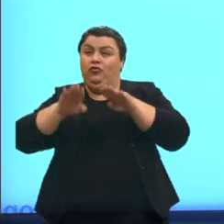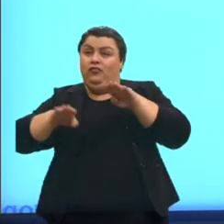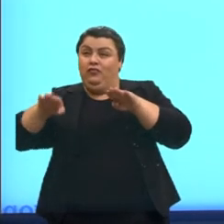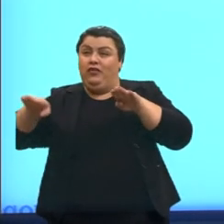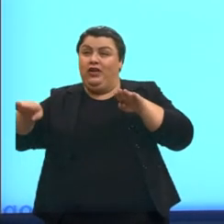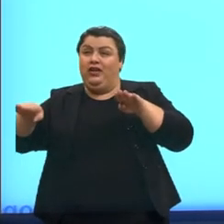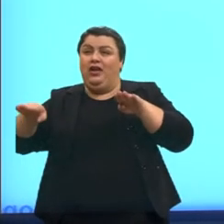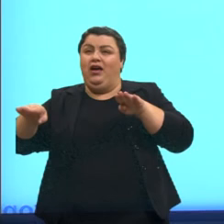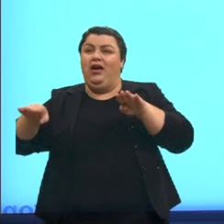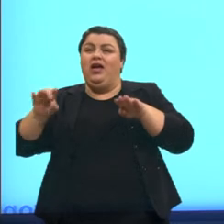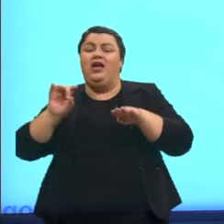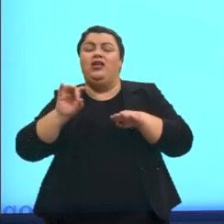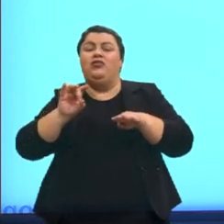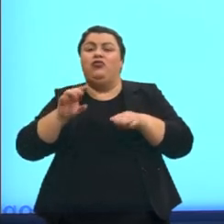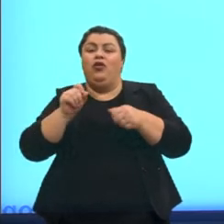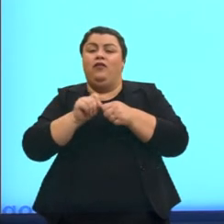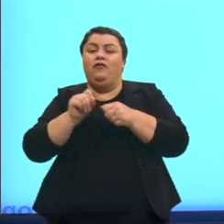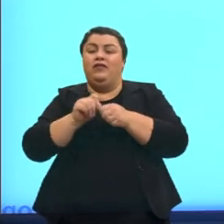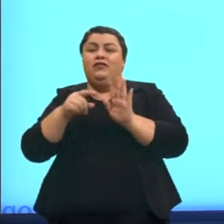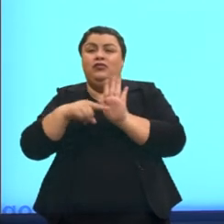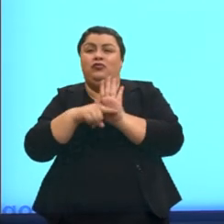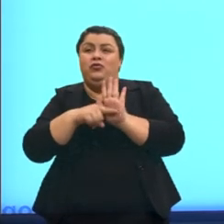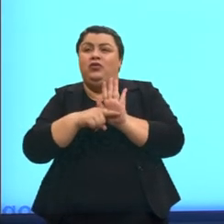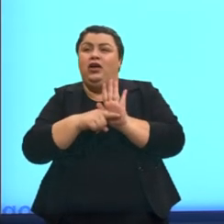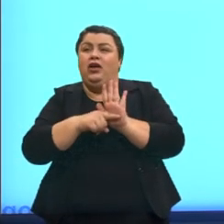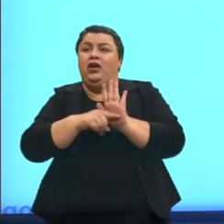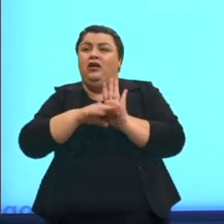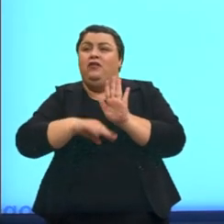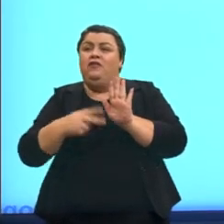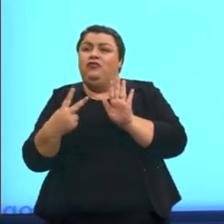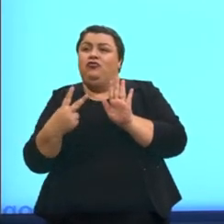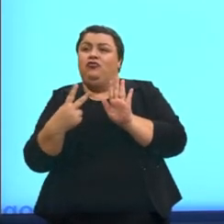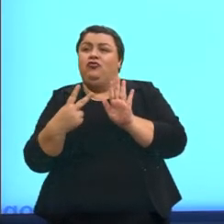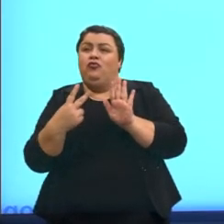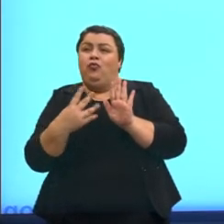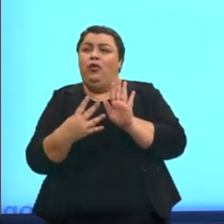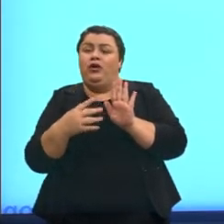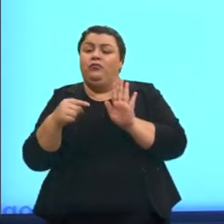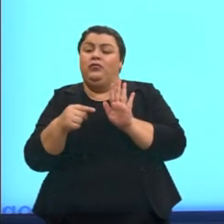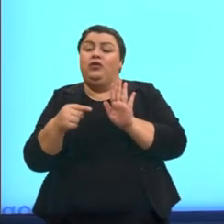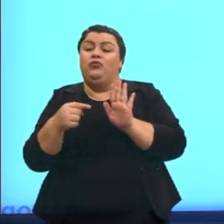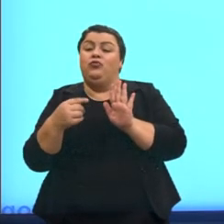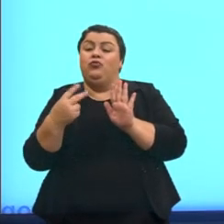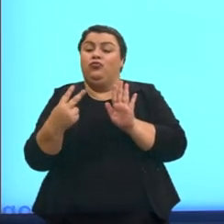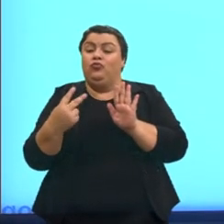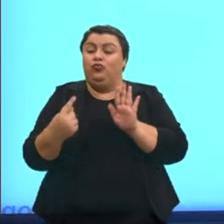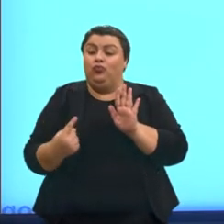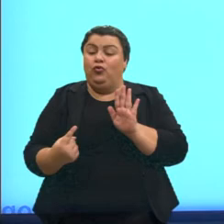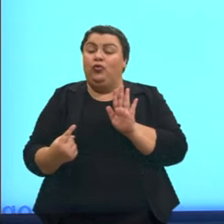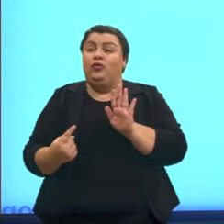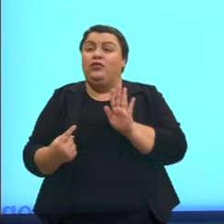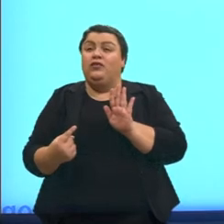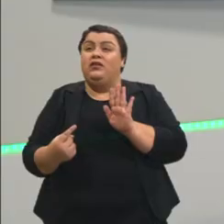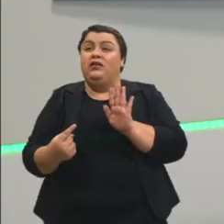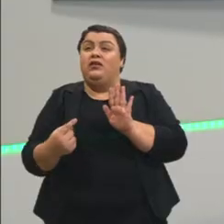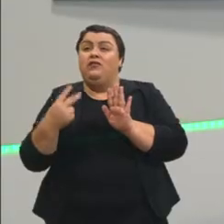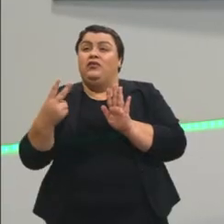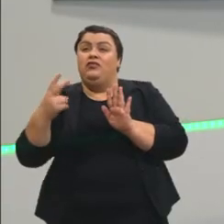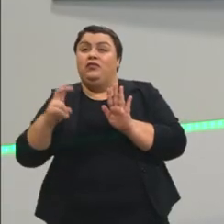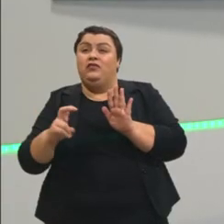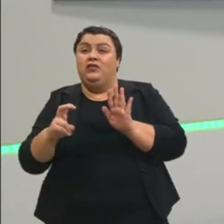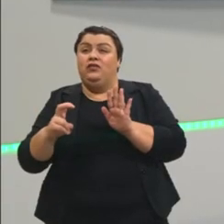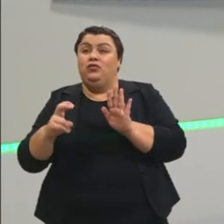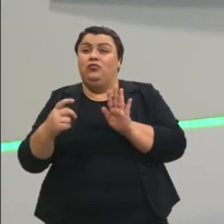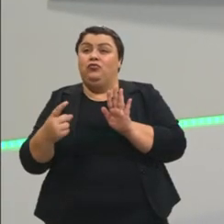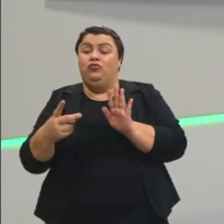é somente uma subtração lá eu vou diminuir 24 de 12 eu botei 12 nêutrons 25 de 12